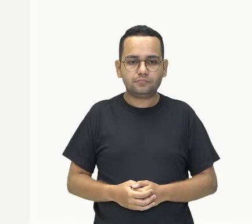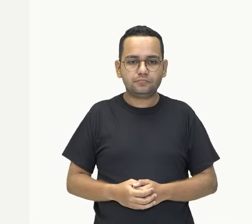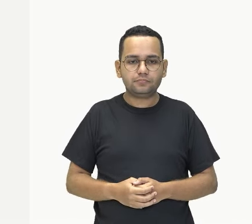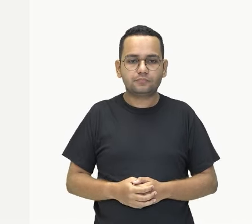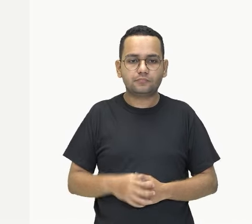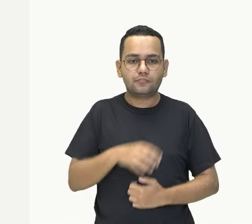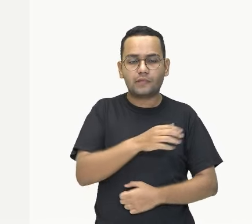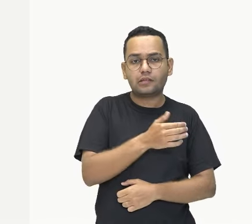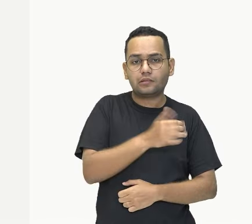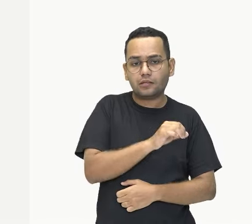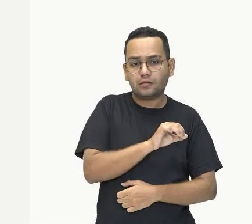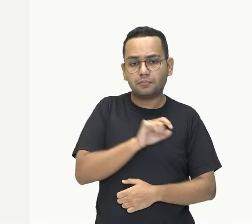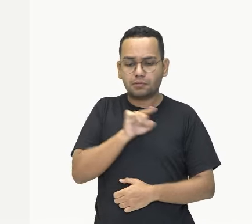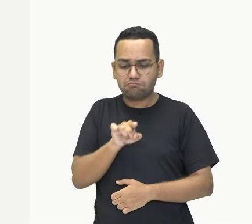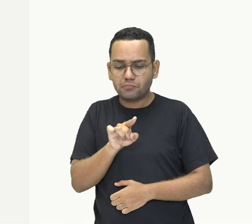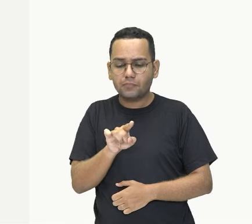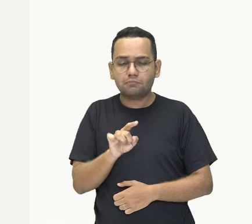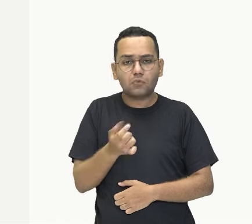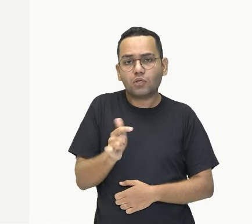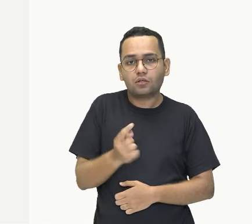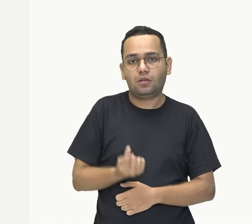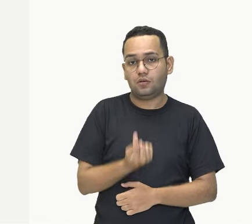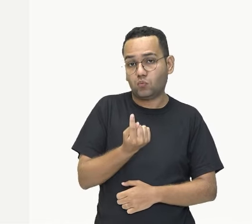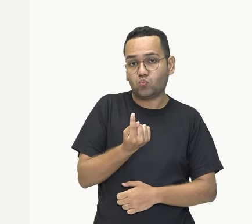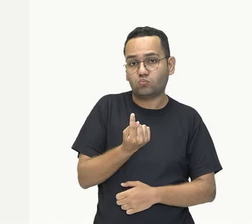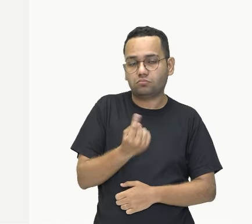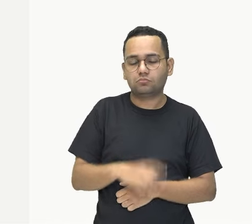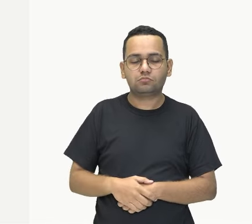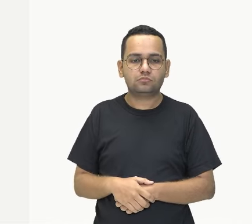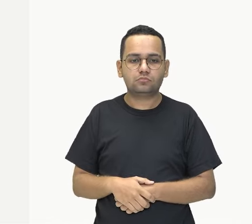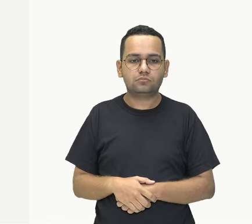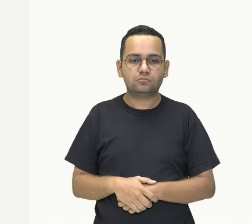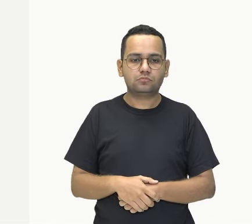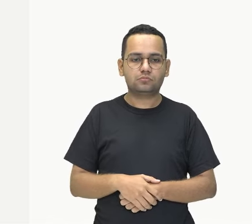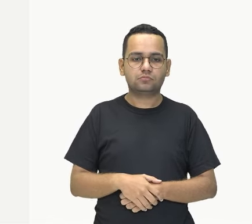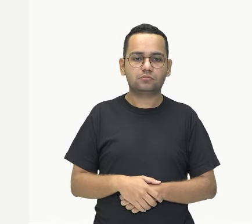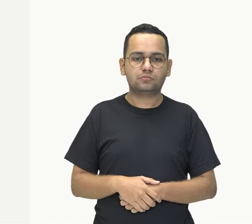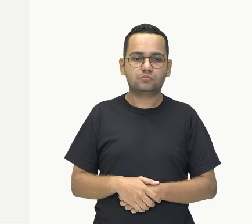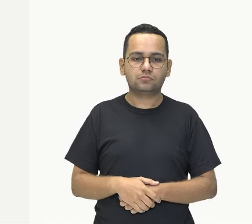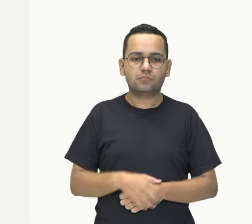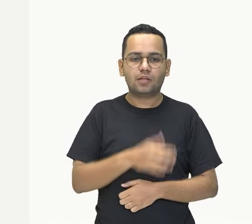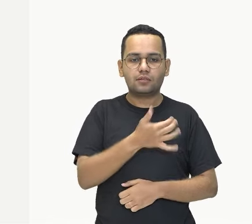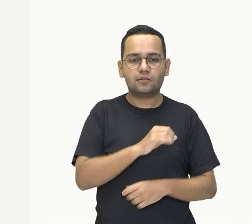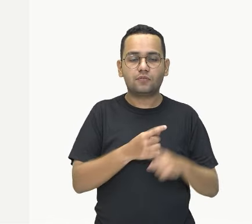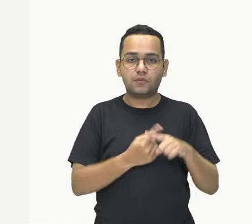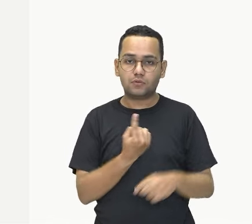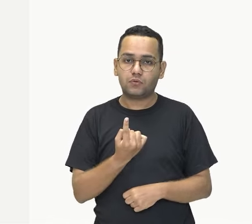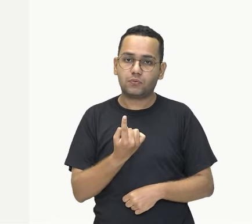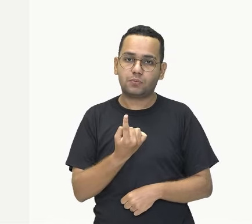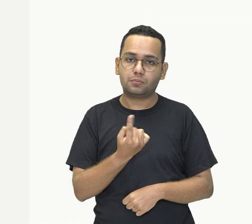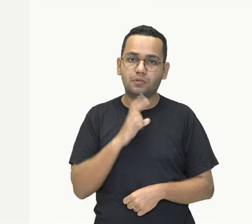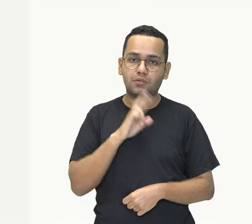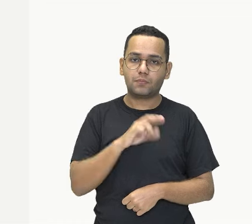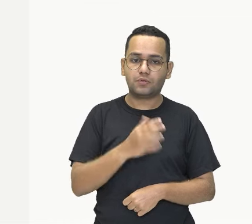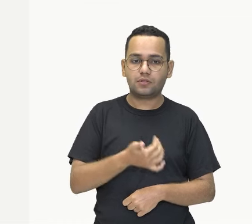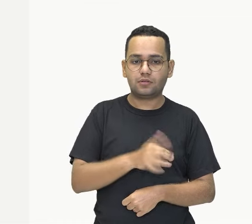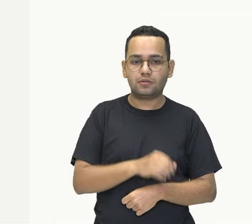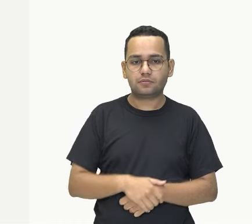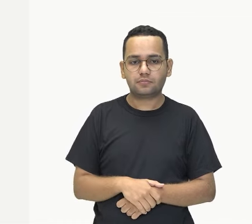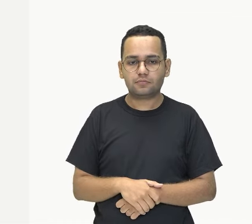professor. Quem é? É 1. Então, 10 vezes 1, 10. Quem tem A aí, ó? A